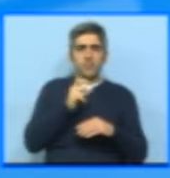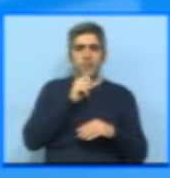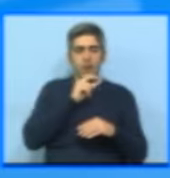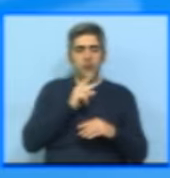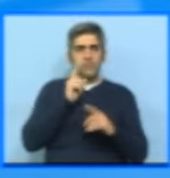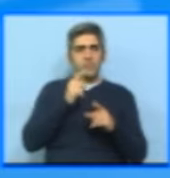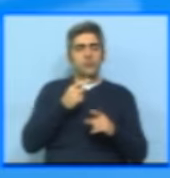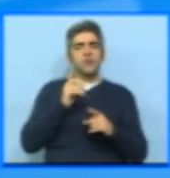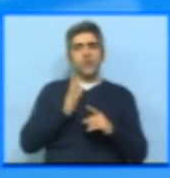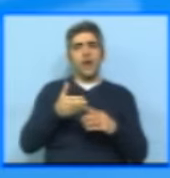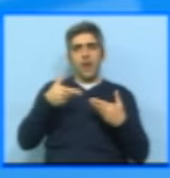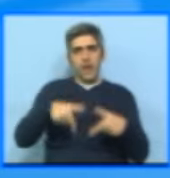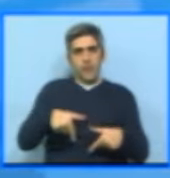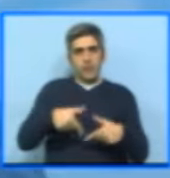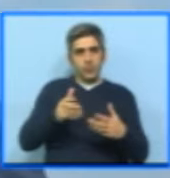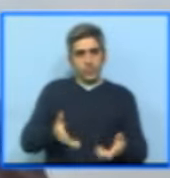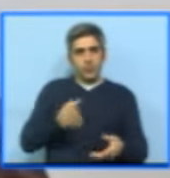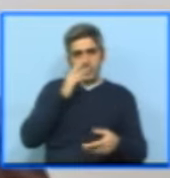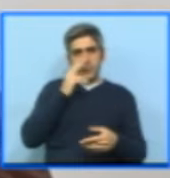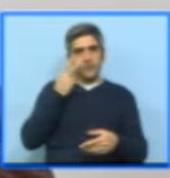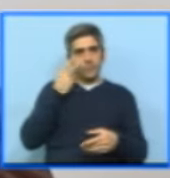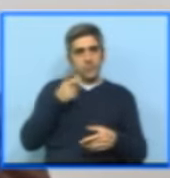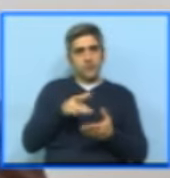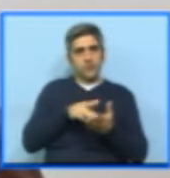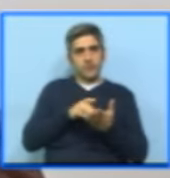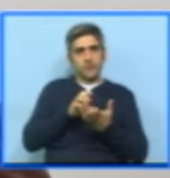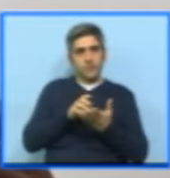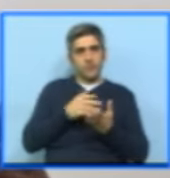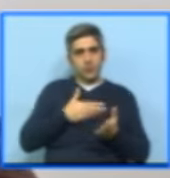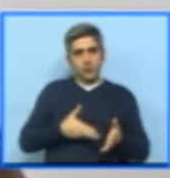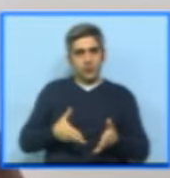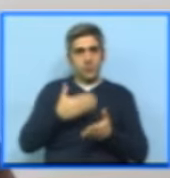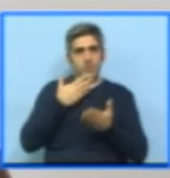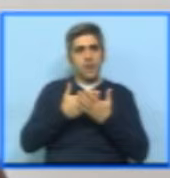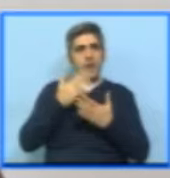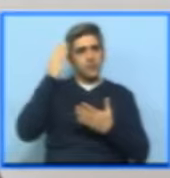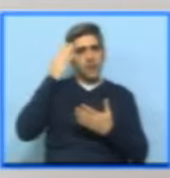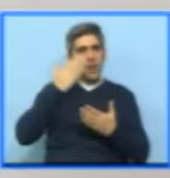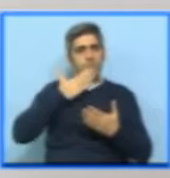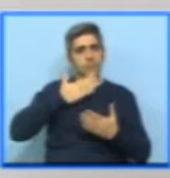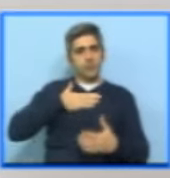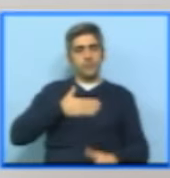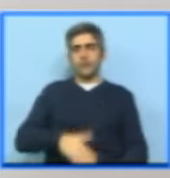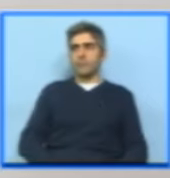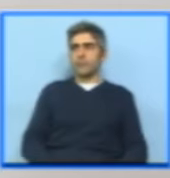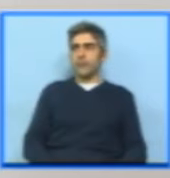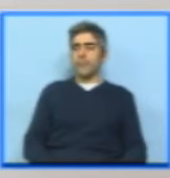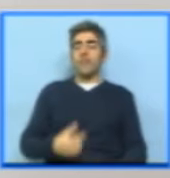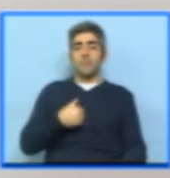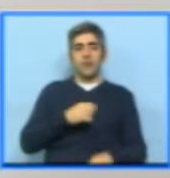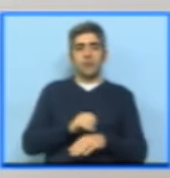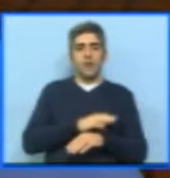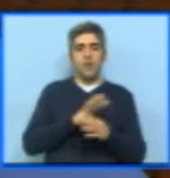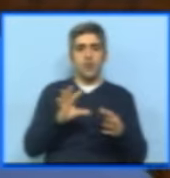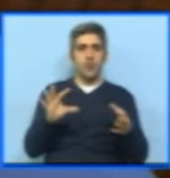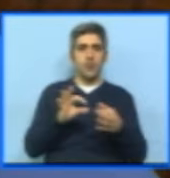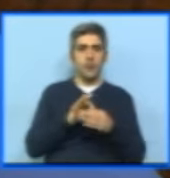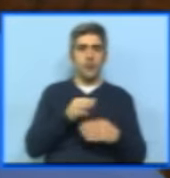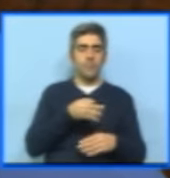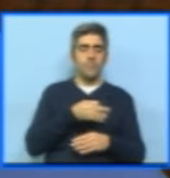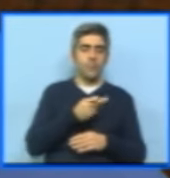começar a experimentá-las aqui se vivermos o Evangelho. E ele conduz-nos à santidade. O que eu digo, me impressiona esta ligação entre Paulo